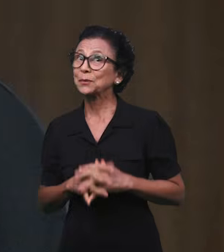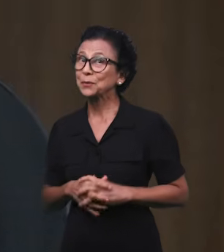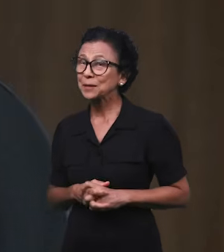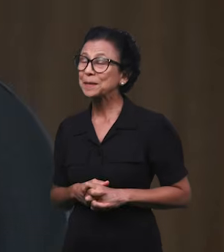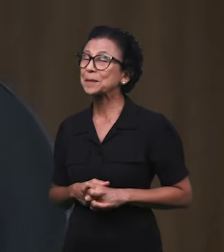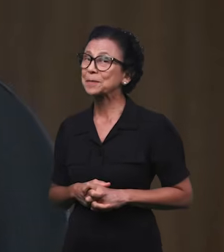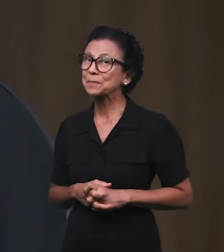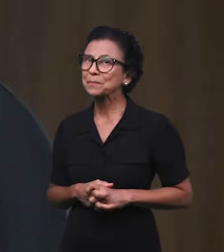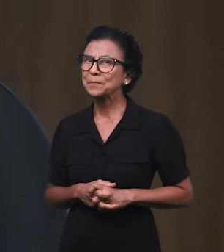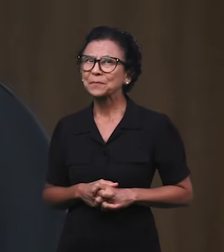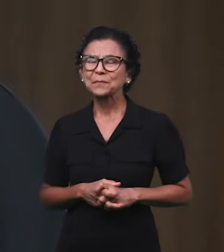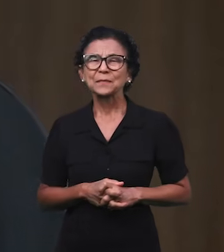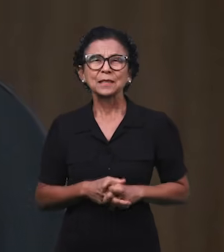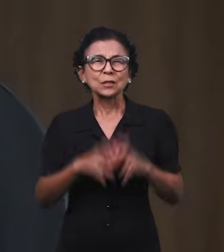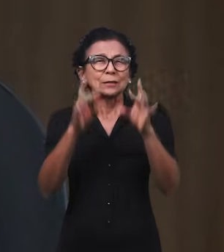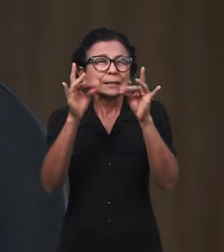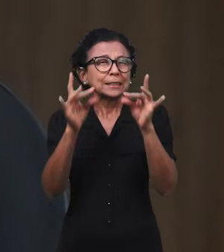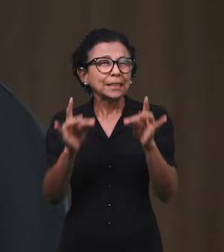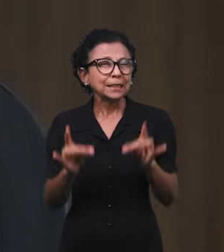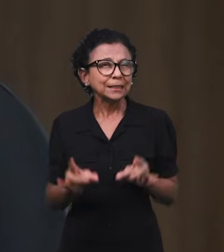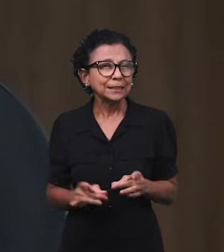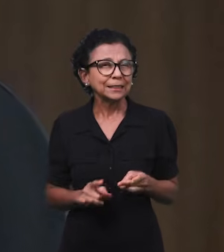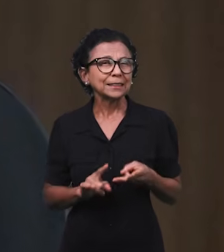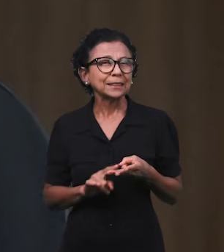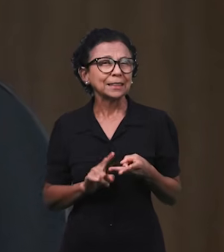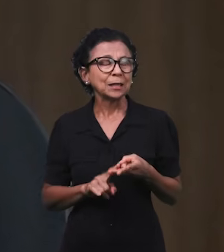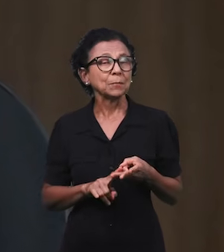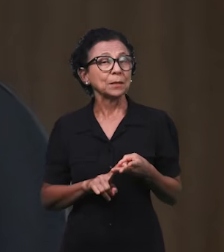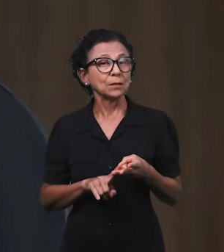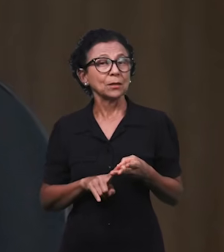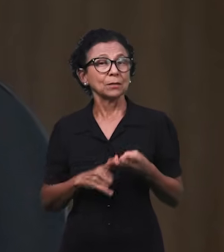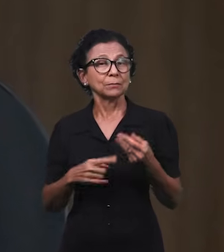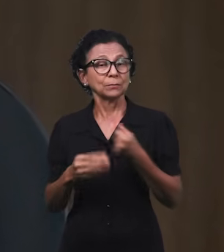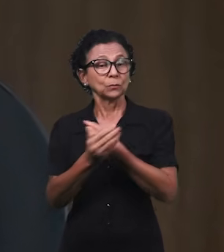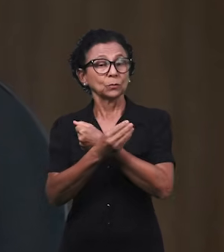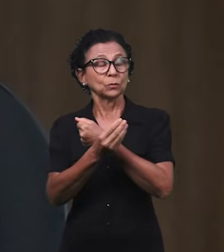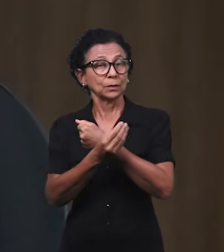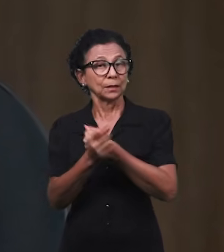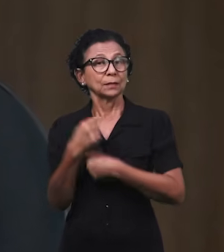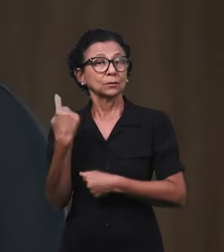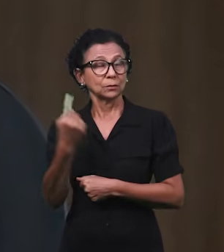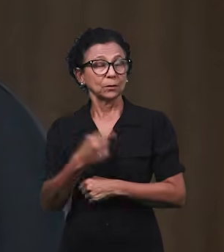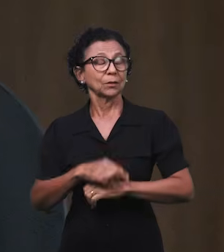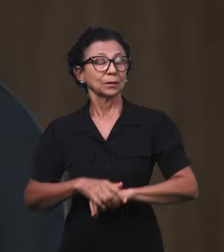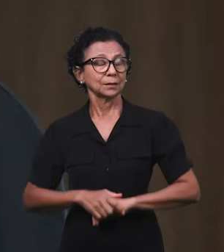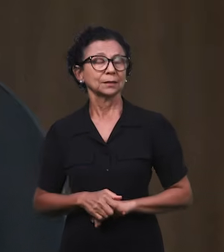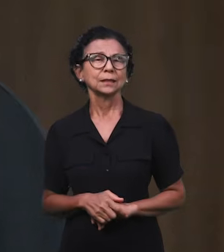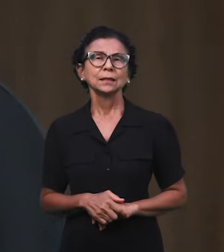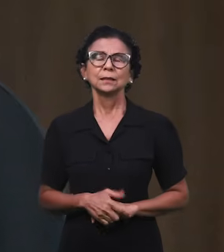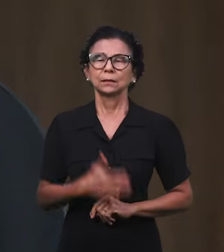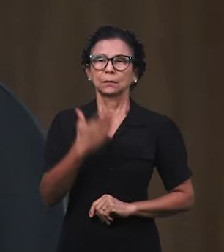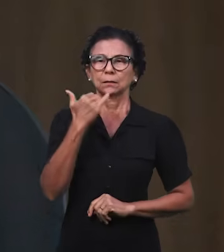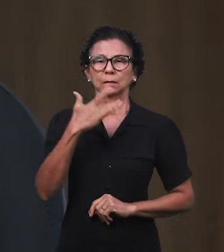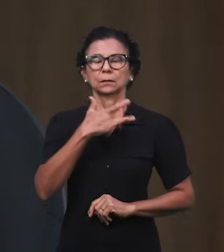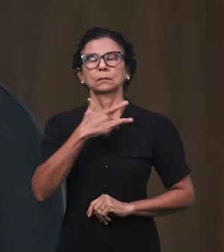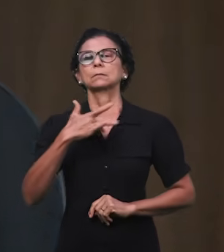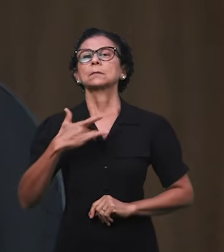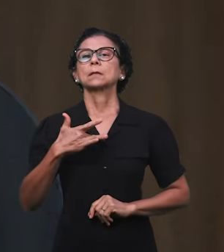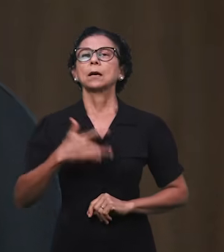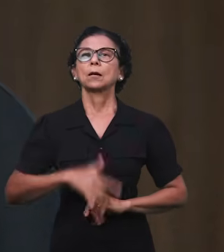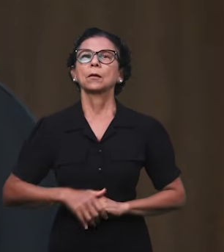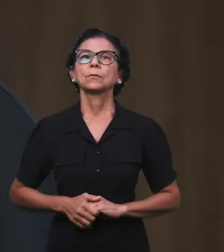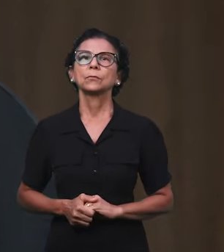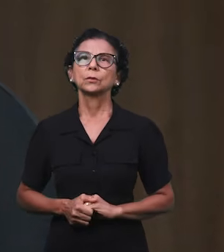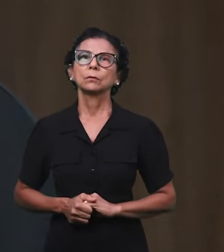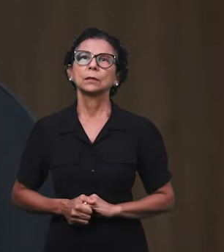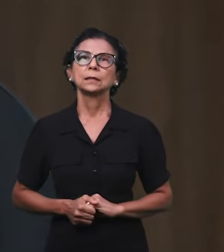cuidar de nós mesmos também. A questão da alimentação, uma alimentação mais saudável,